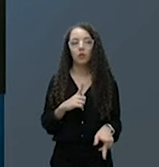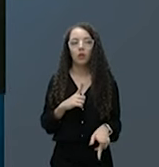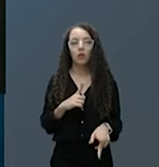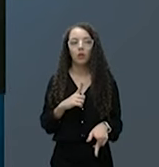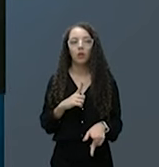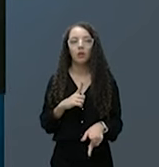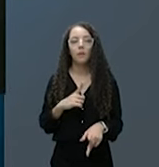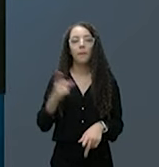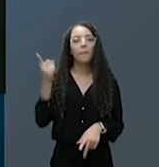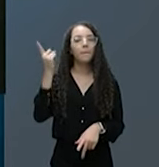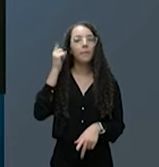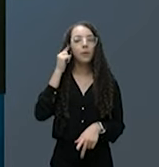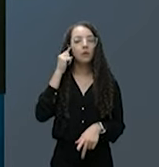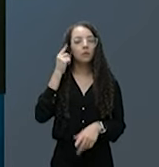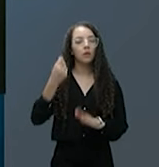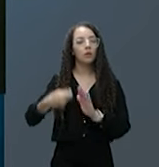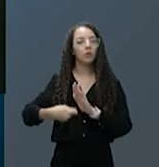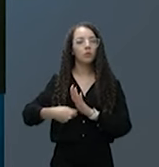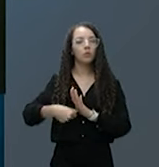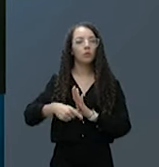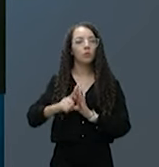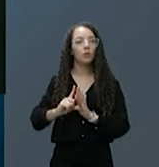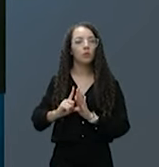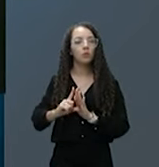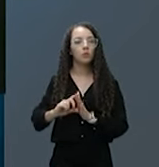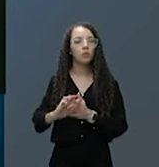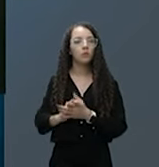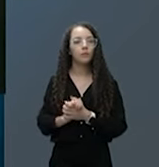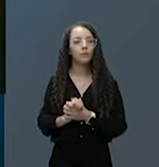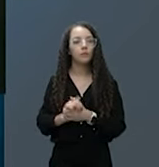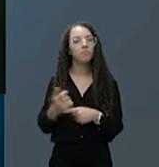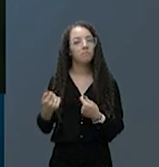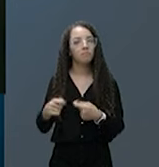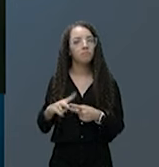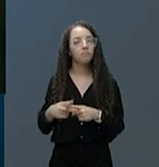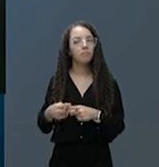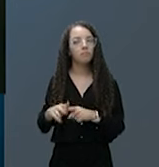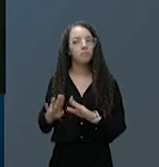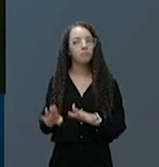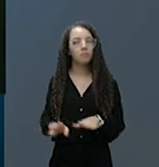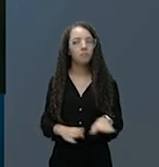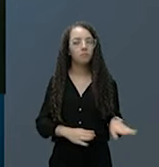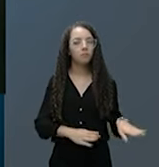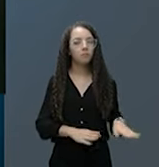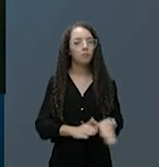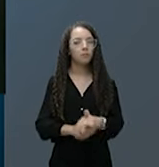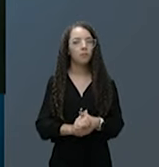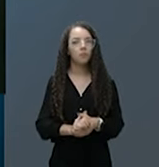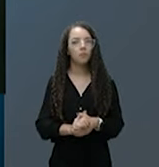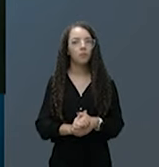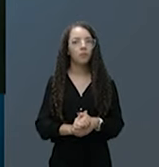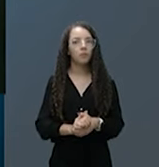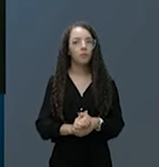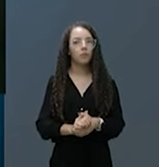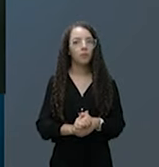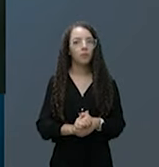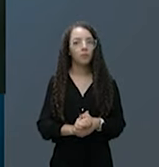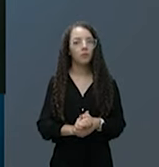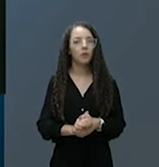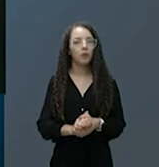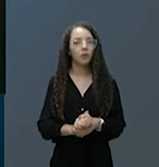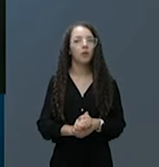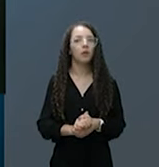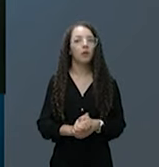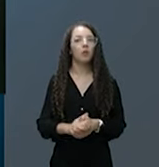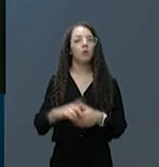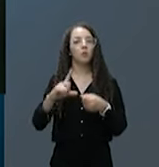previsto. Tem que corrigir isso aqui. De distinção previsto no artigo